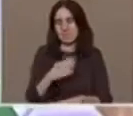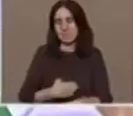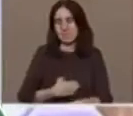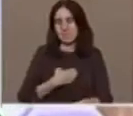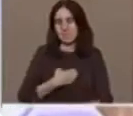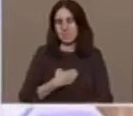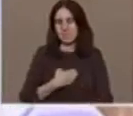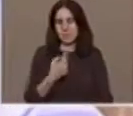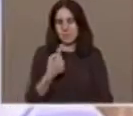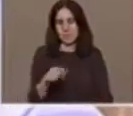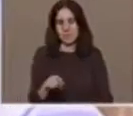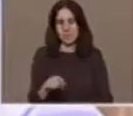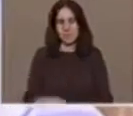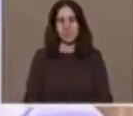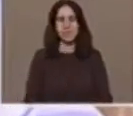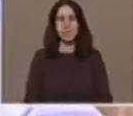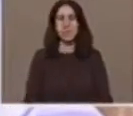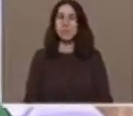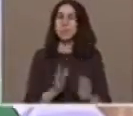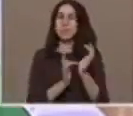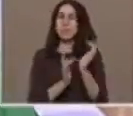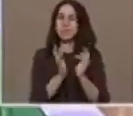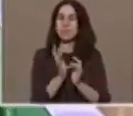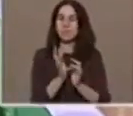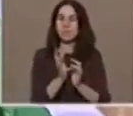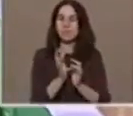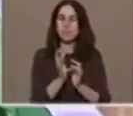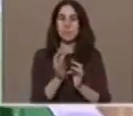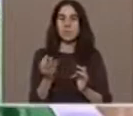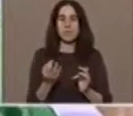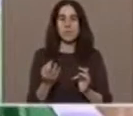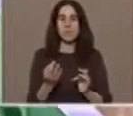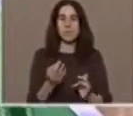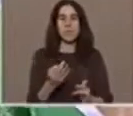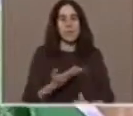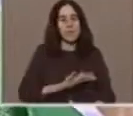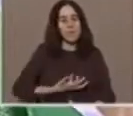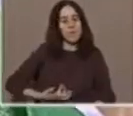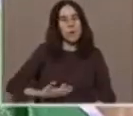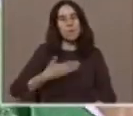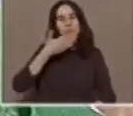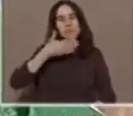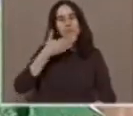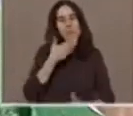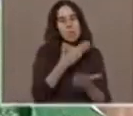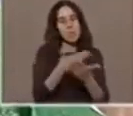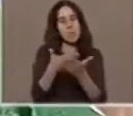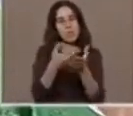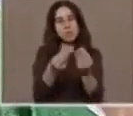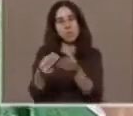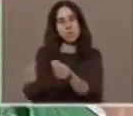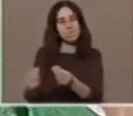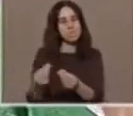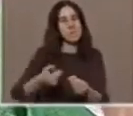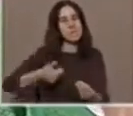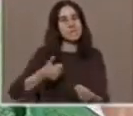significado. Jesus não oferece apenas uma matéria que mata a fome provisória, mas antes o pão